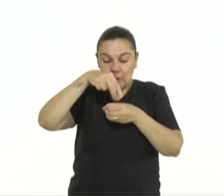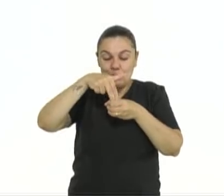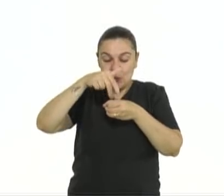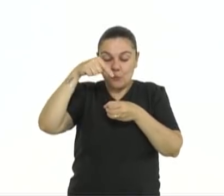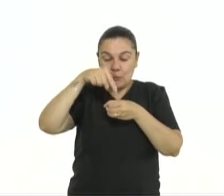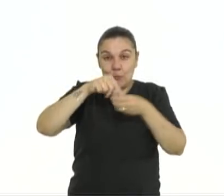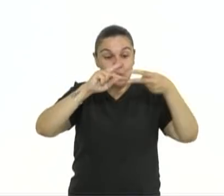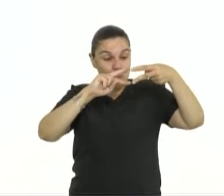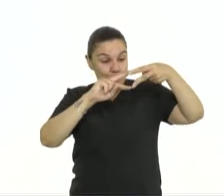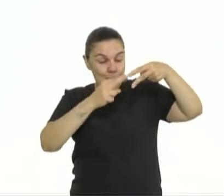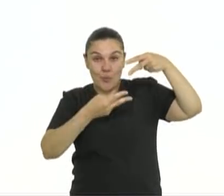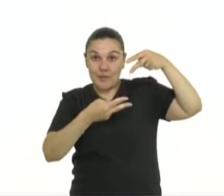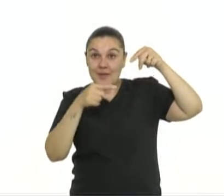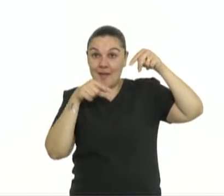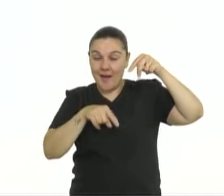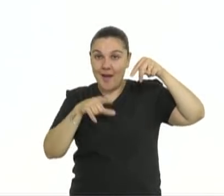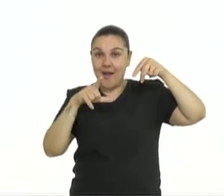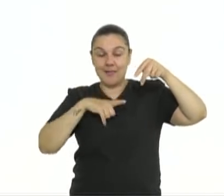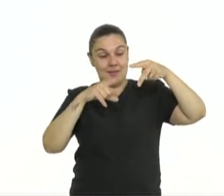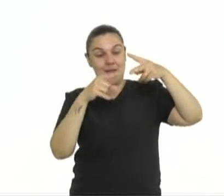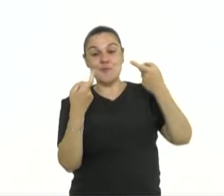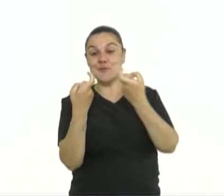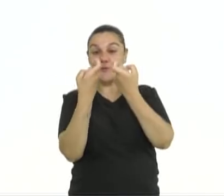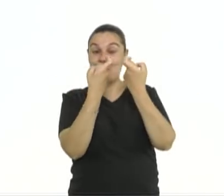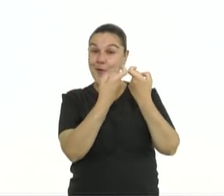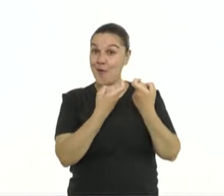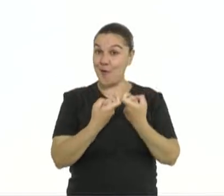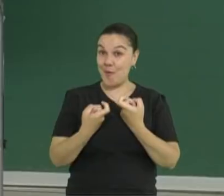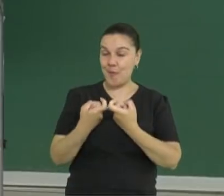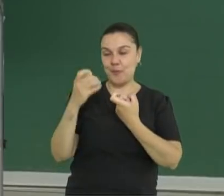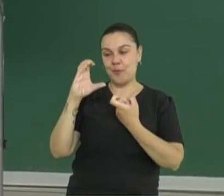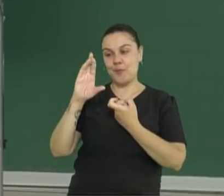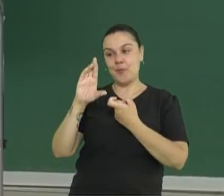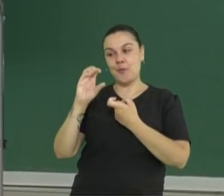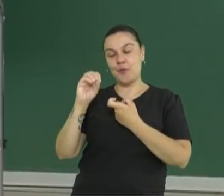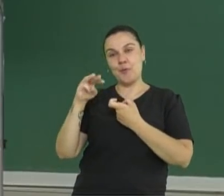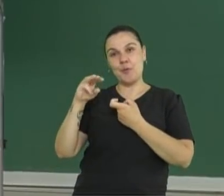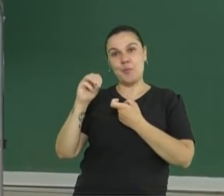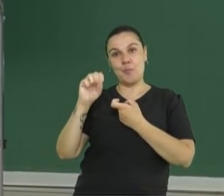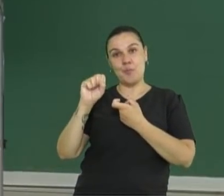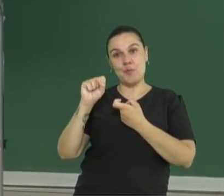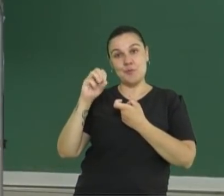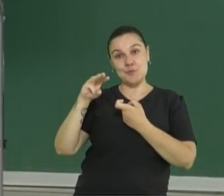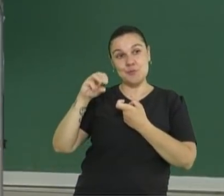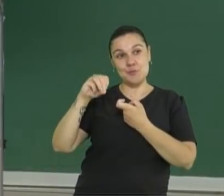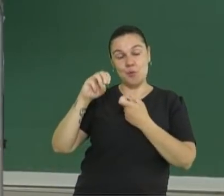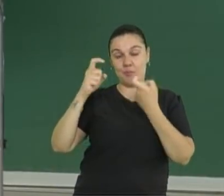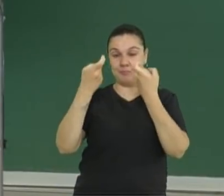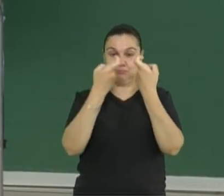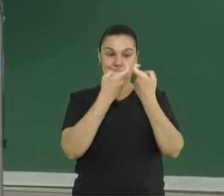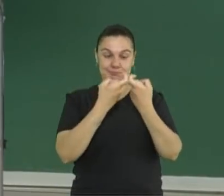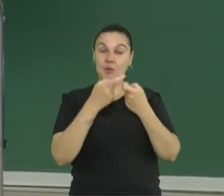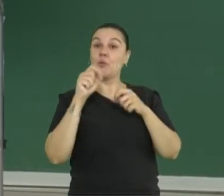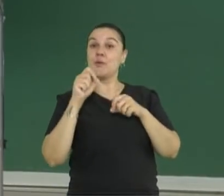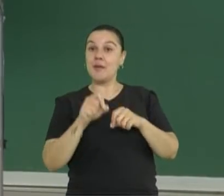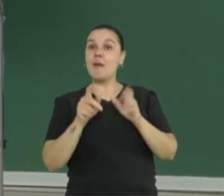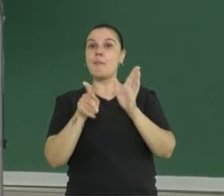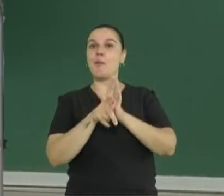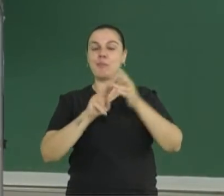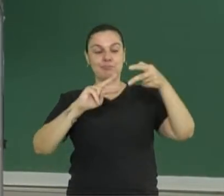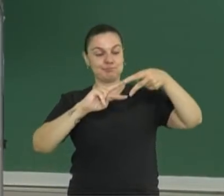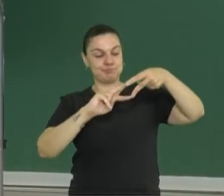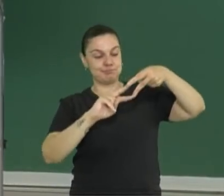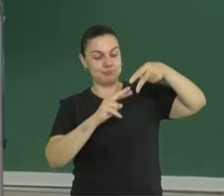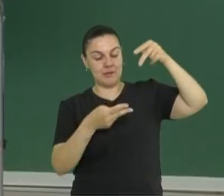material genético, eu tenho os cromossomos da espécie. E esse cromossomo é formado a partir de DNA,